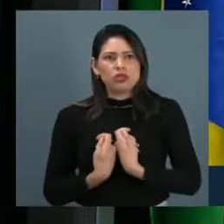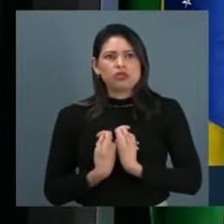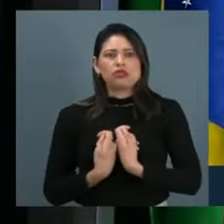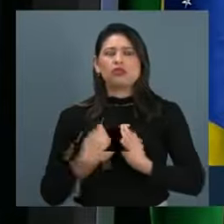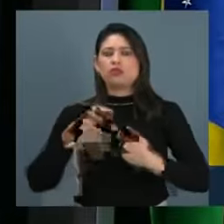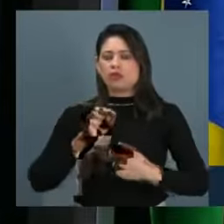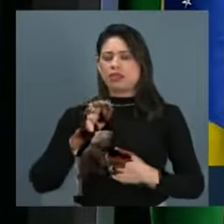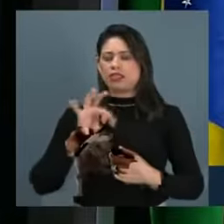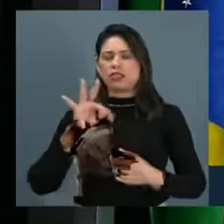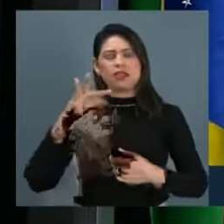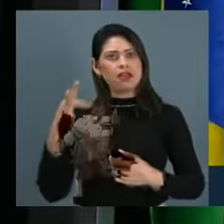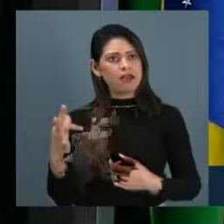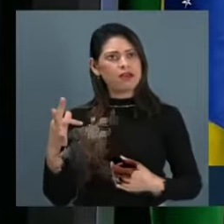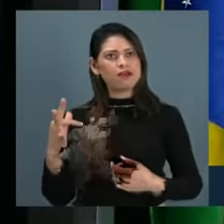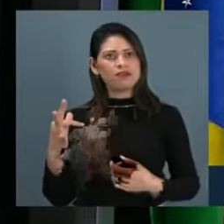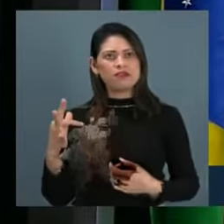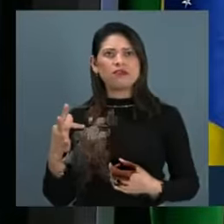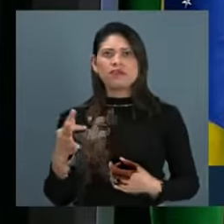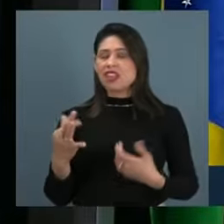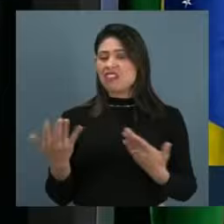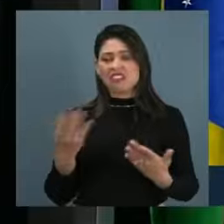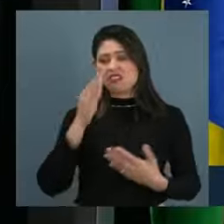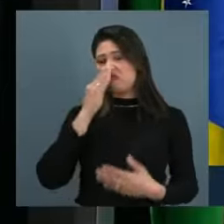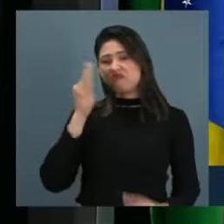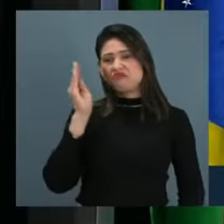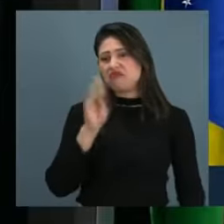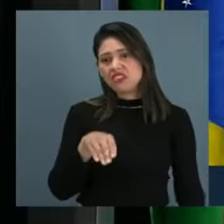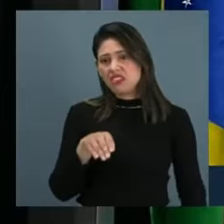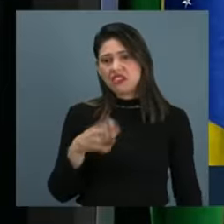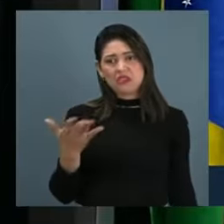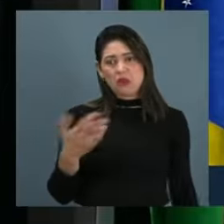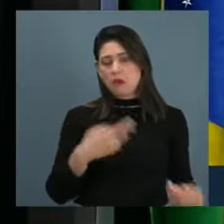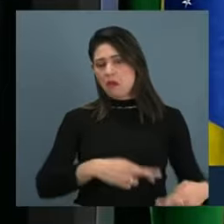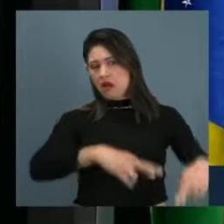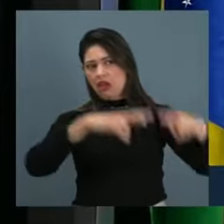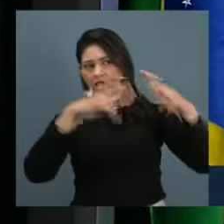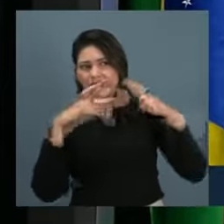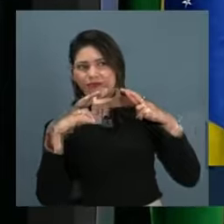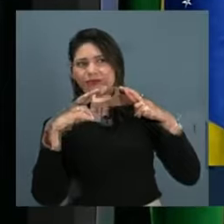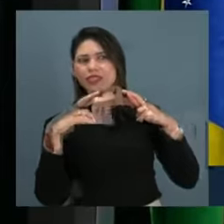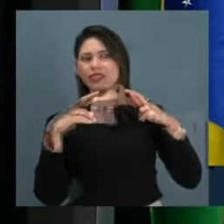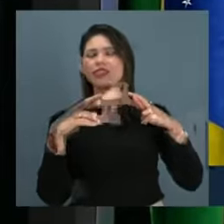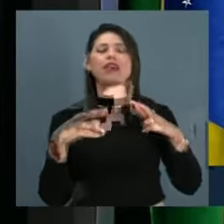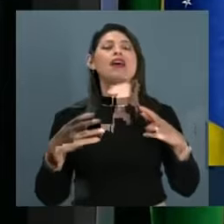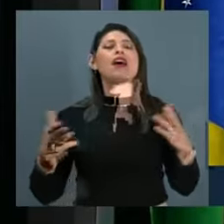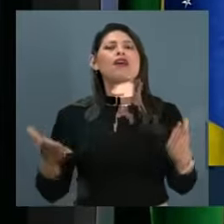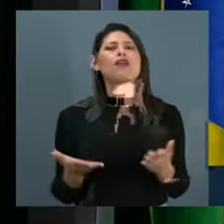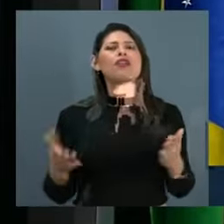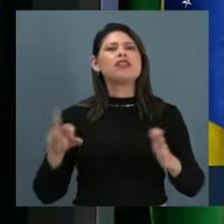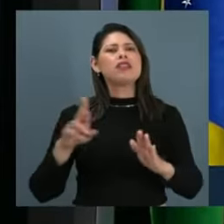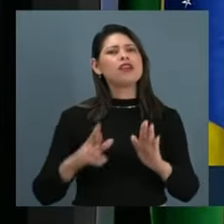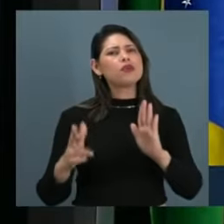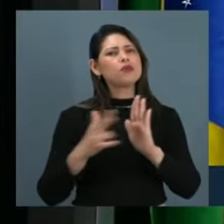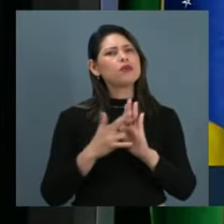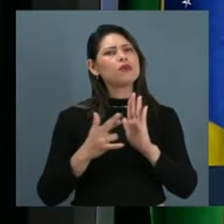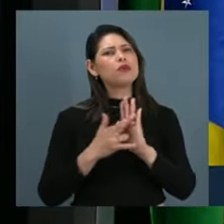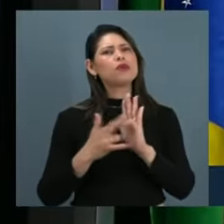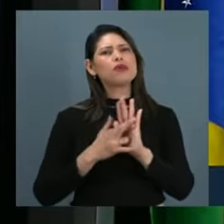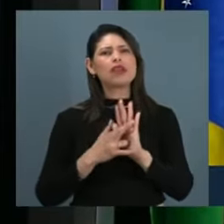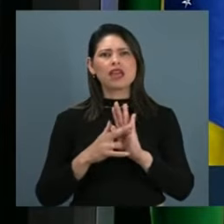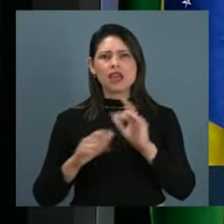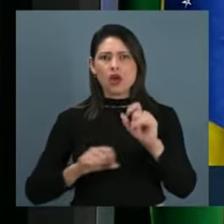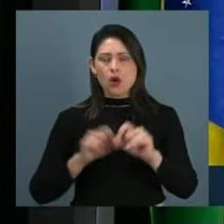Desrespeitando, inclusive, o parlamento brasileiro. Hoje nós temos um regime que é